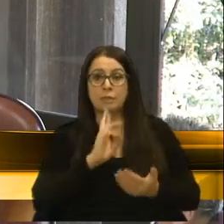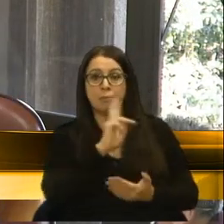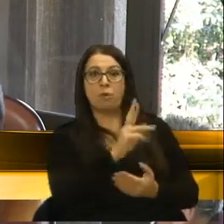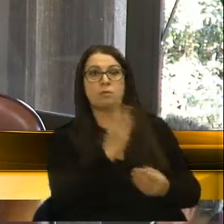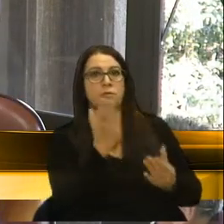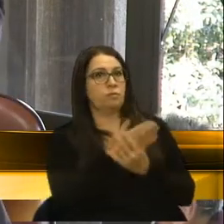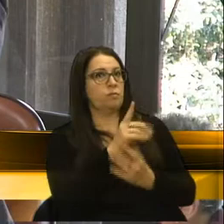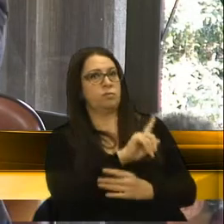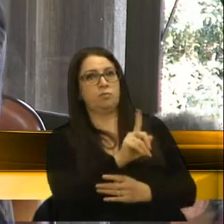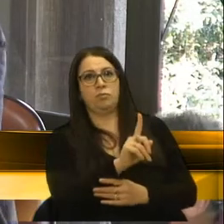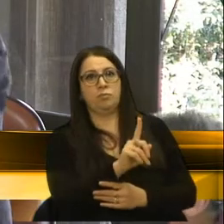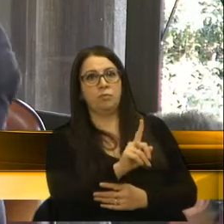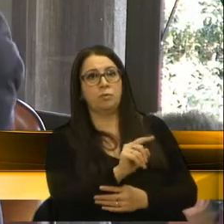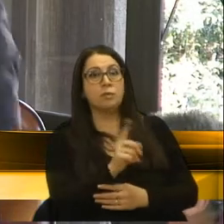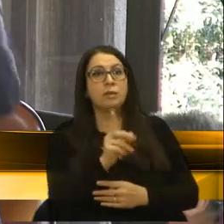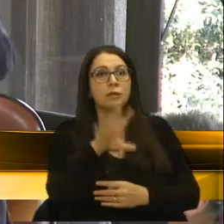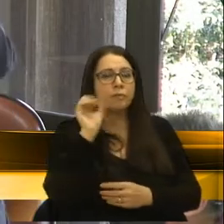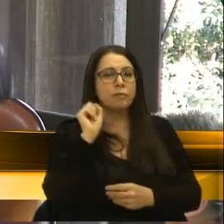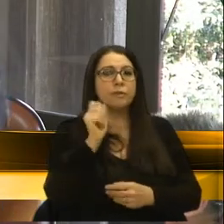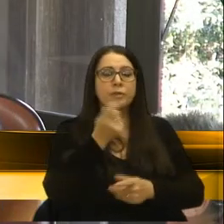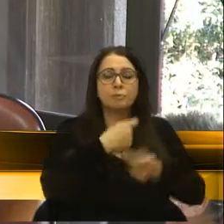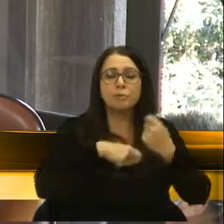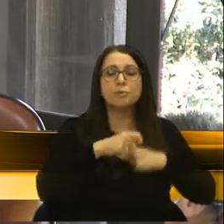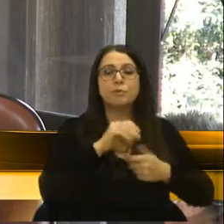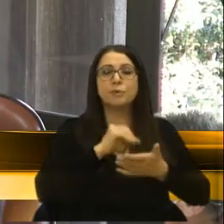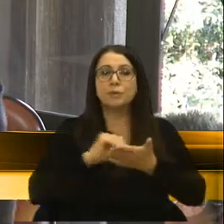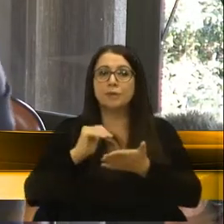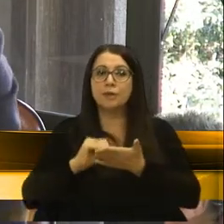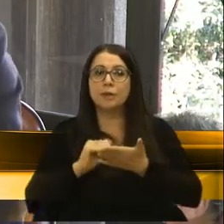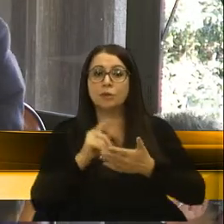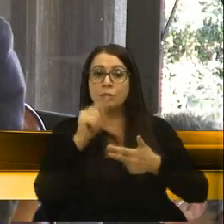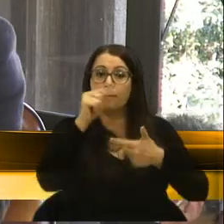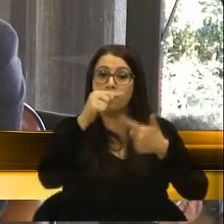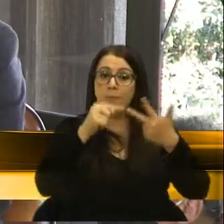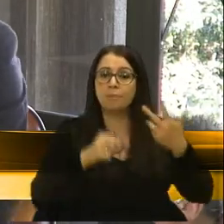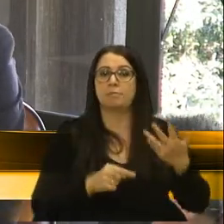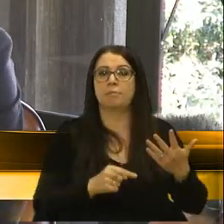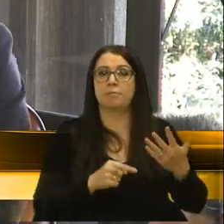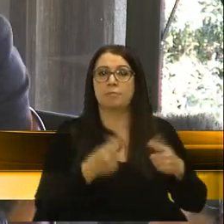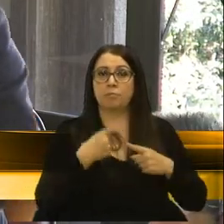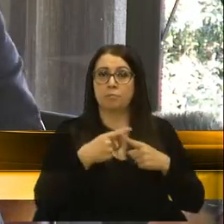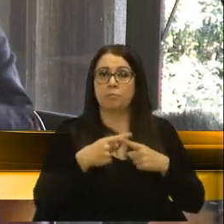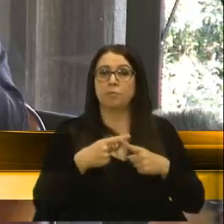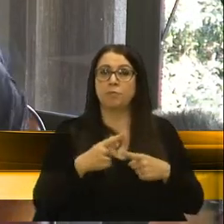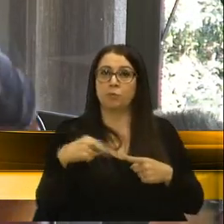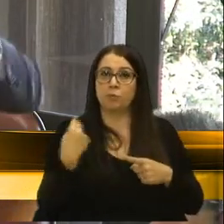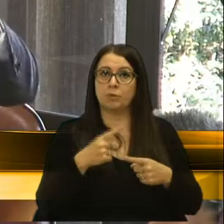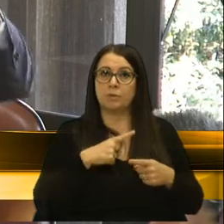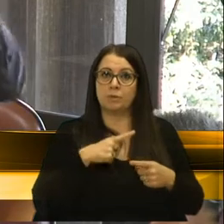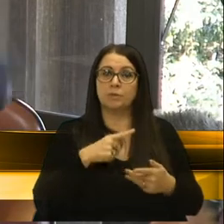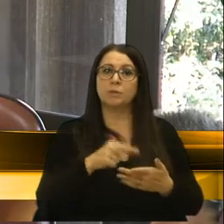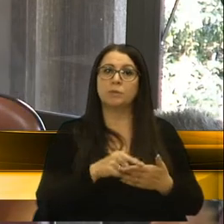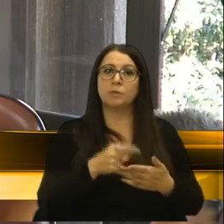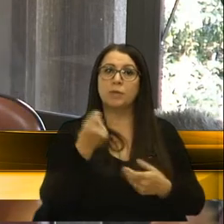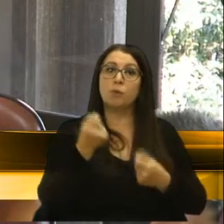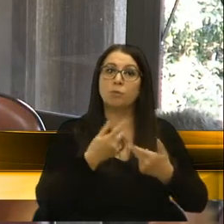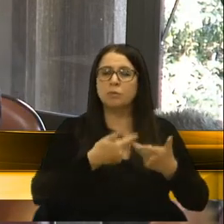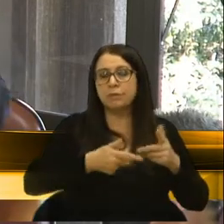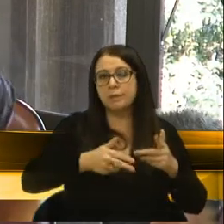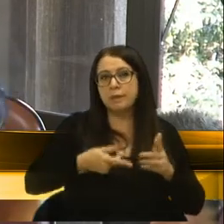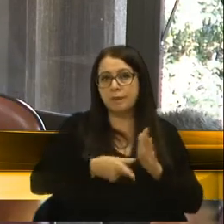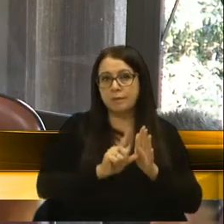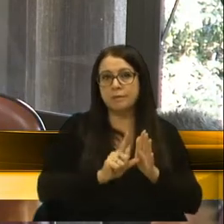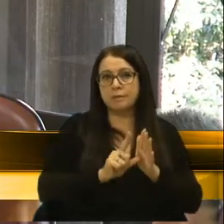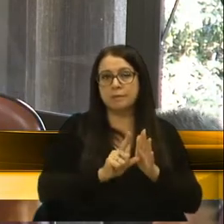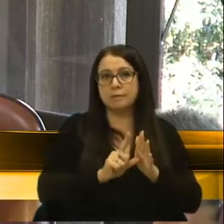ouvir, né, a administração pública, o secretário, os motivos. Porque nós temos, né, alguns precedentes,